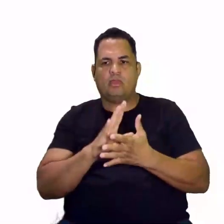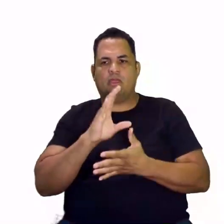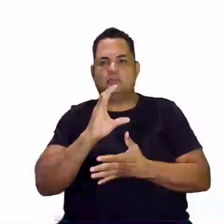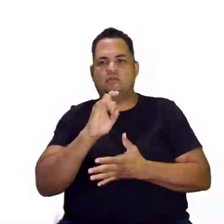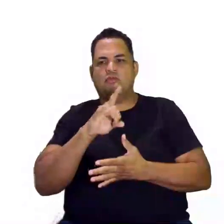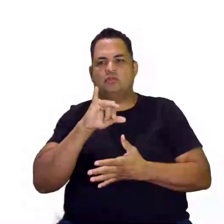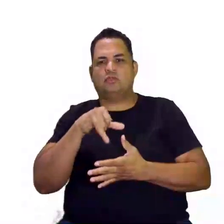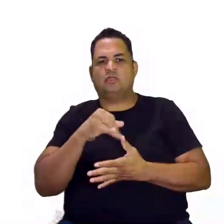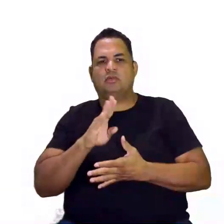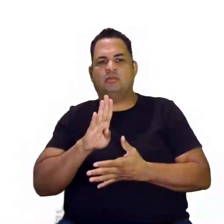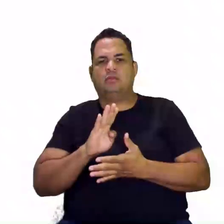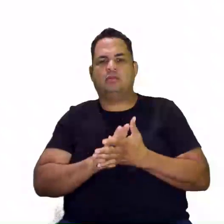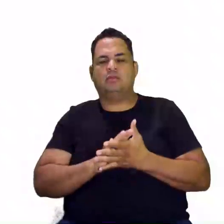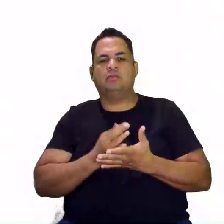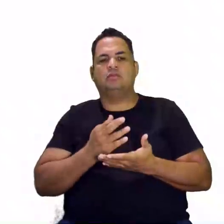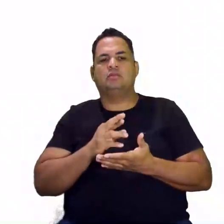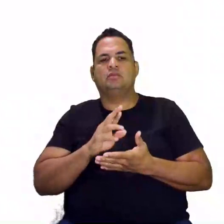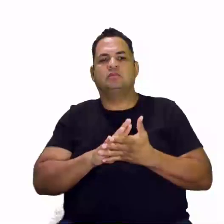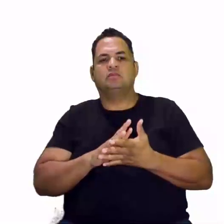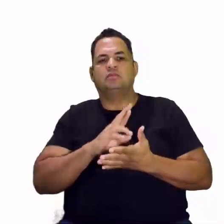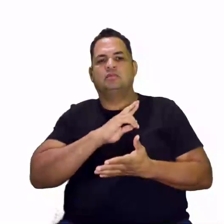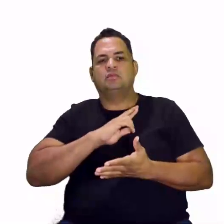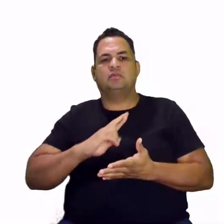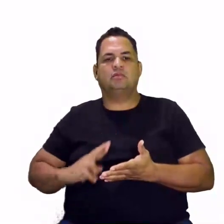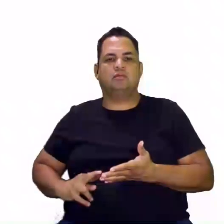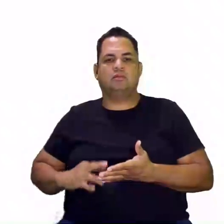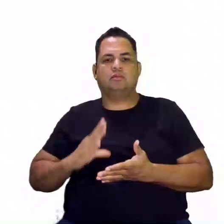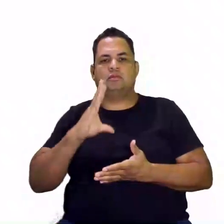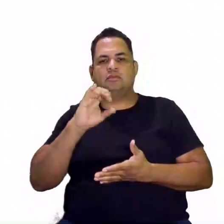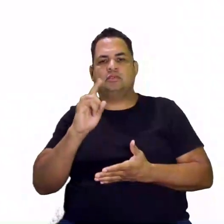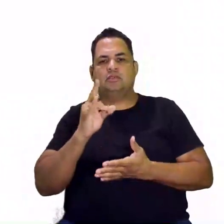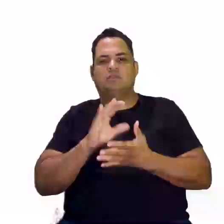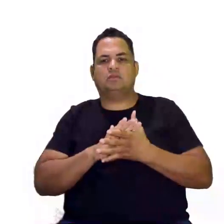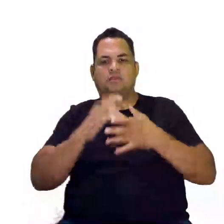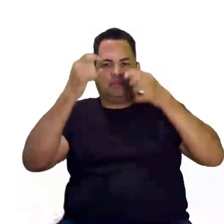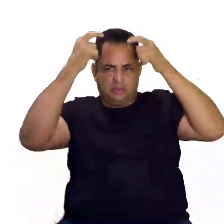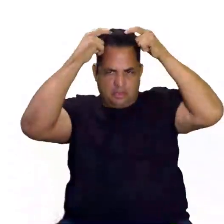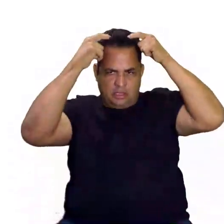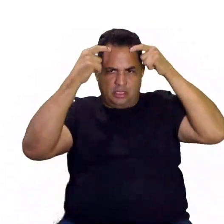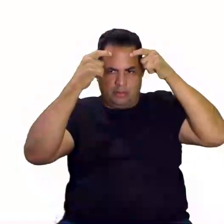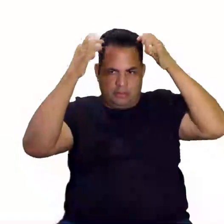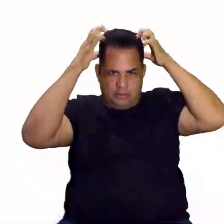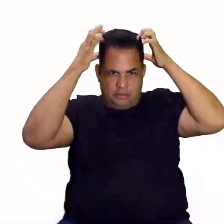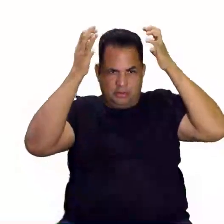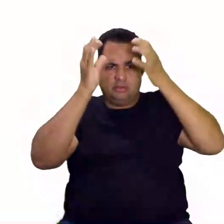Jurabi, República do Chad, um crânio fragmentado que